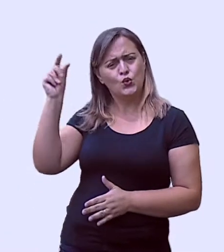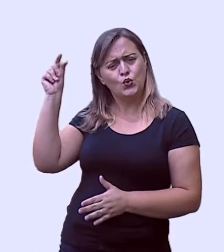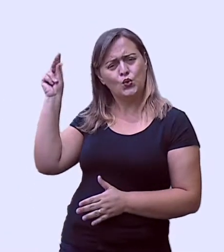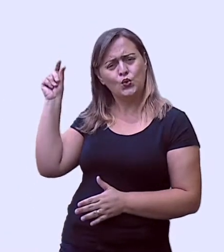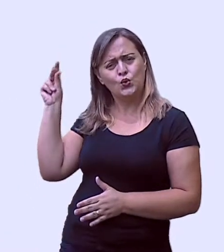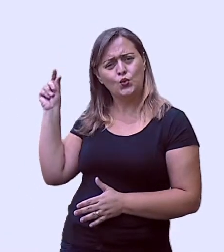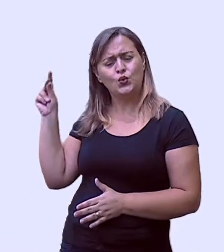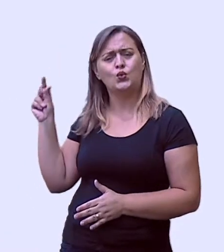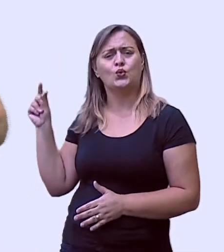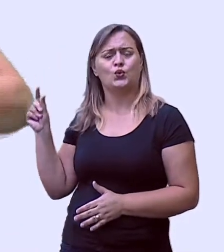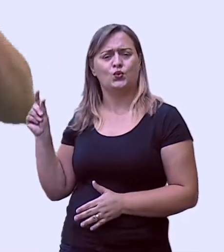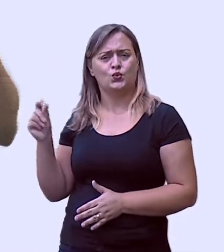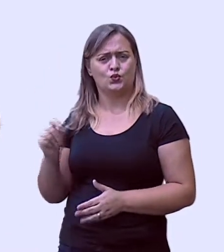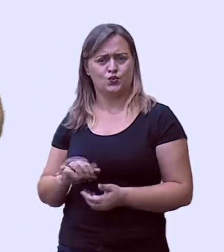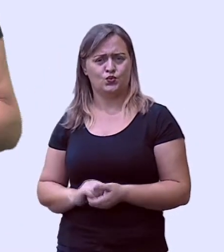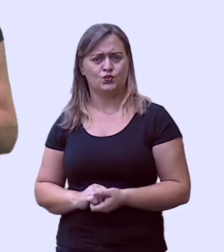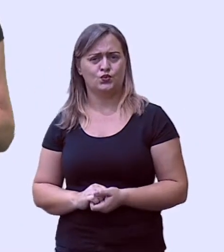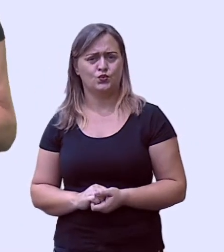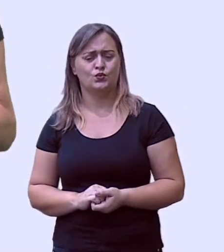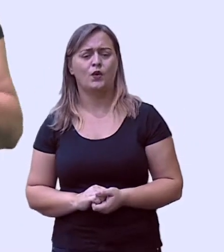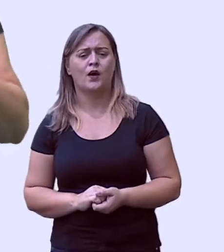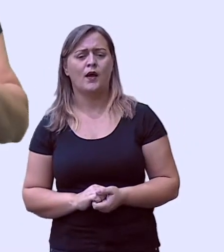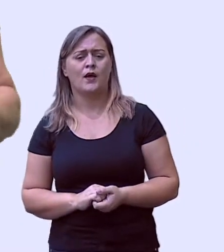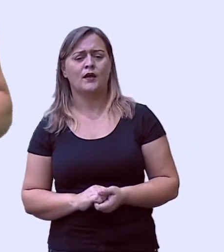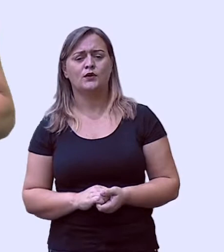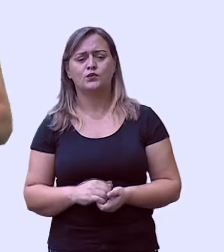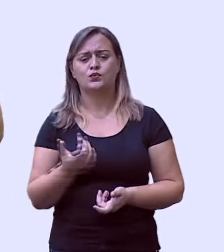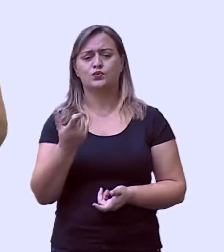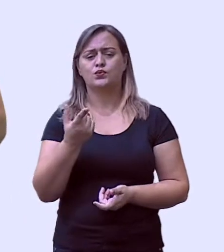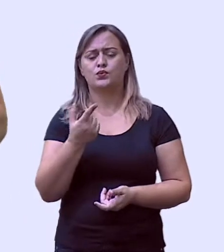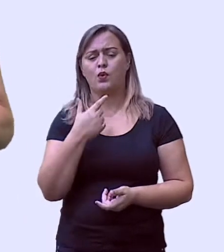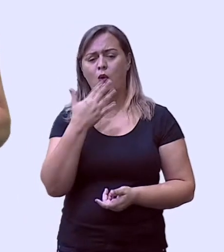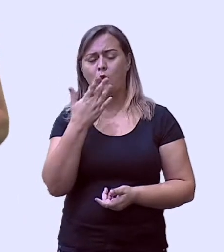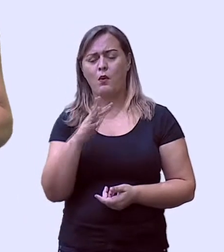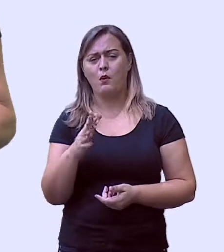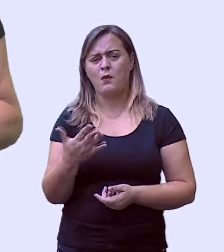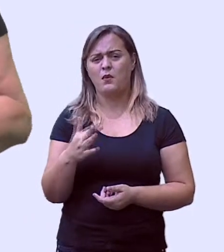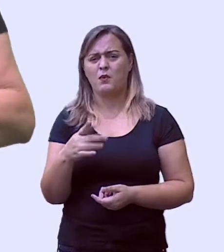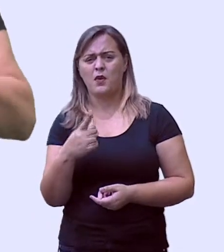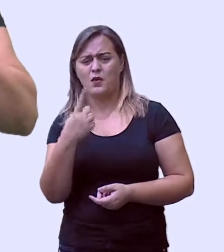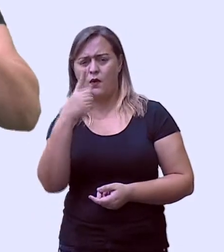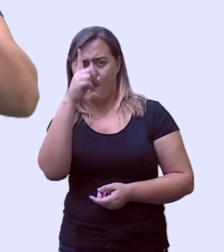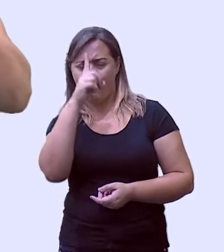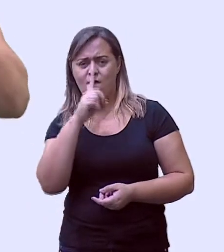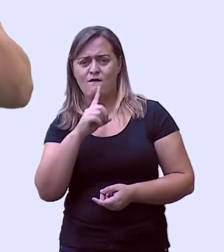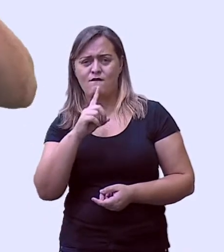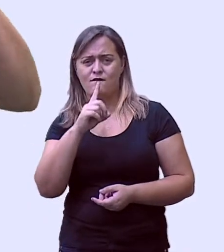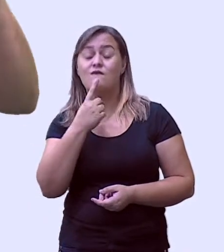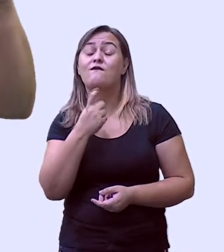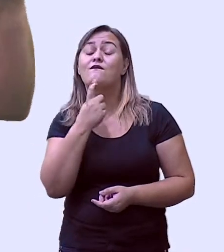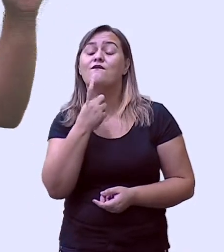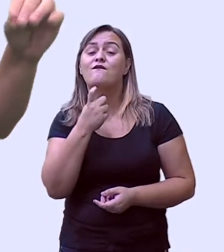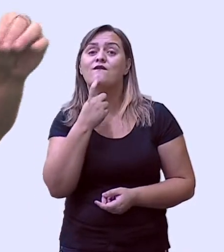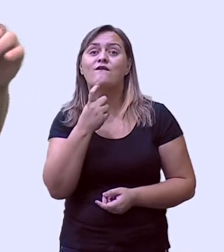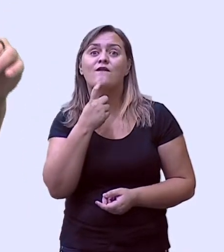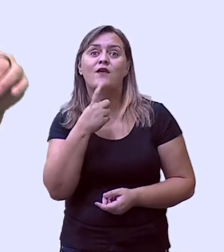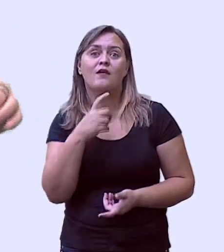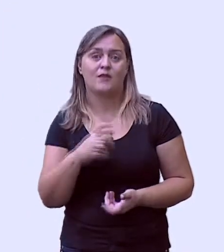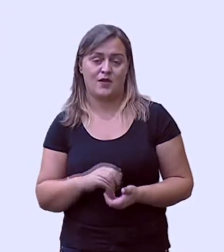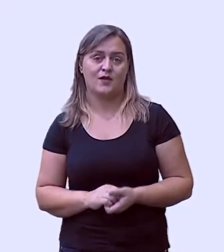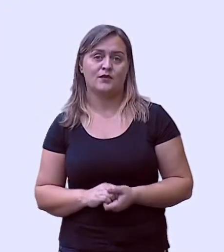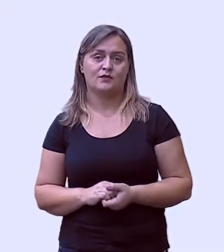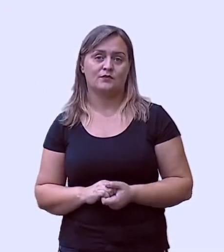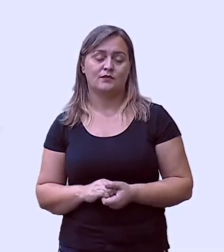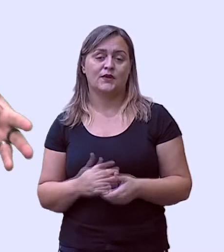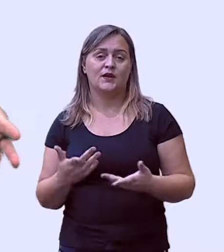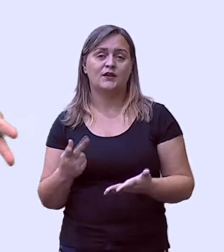avermelhada. São muito porosos e são permeáveis. Portanto, sofrem intensamente